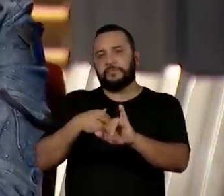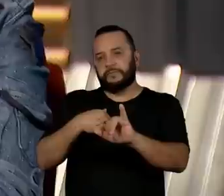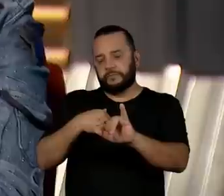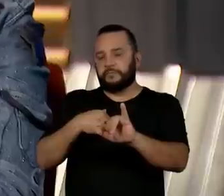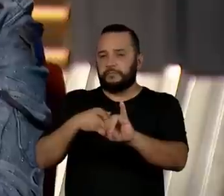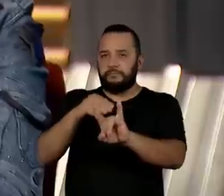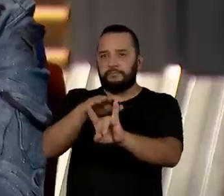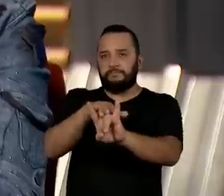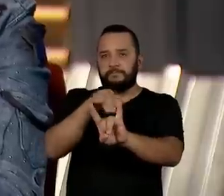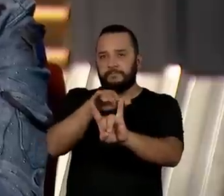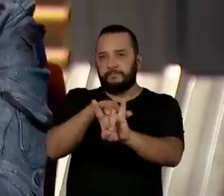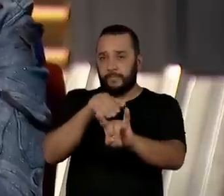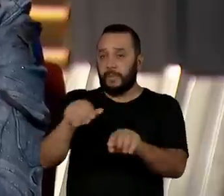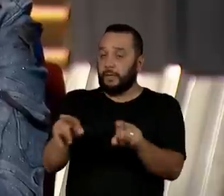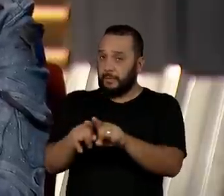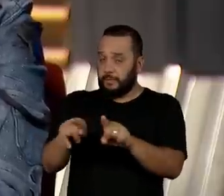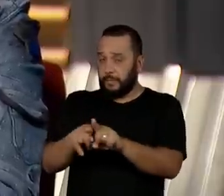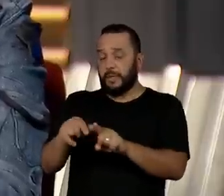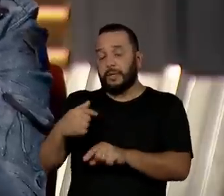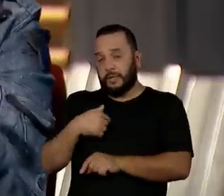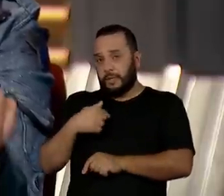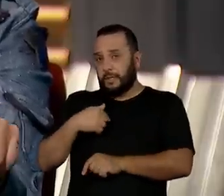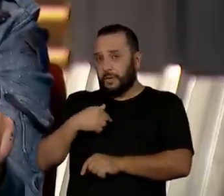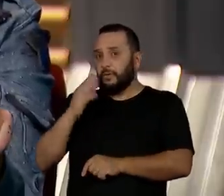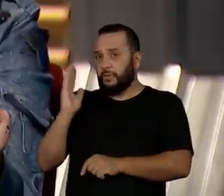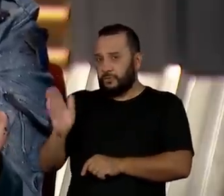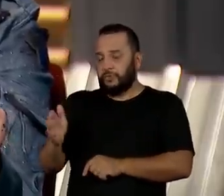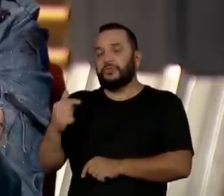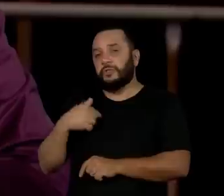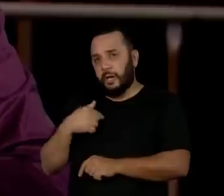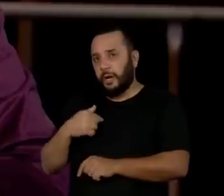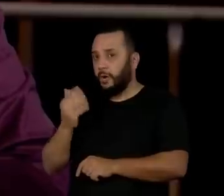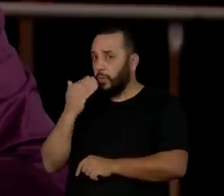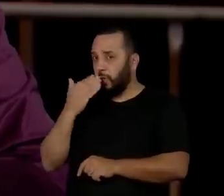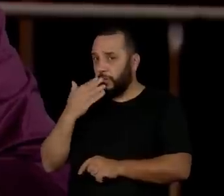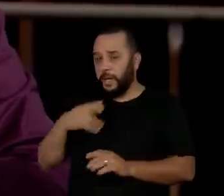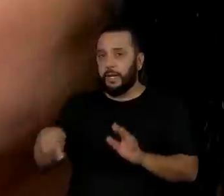fiz o menu espelhado no porco para veganos